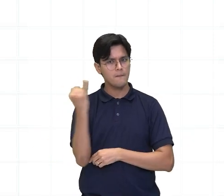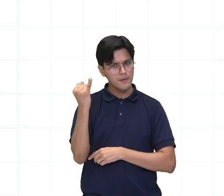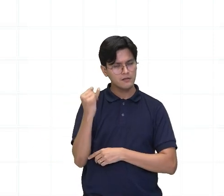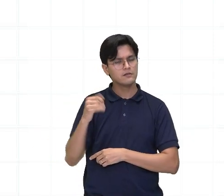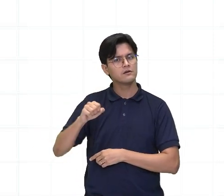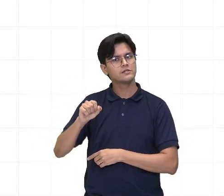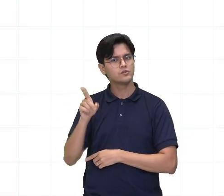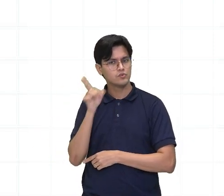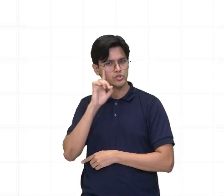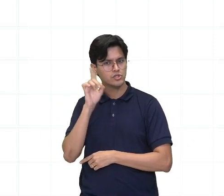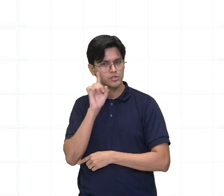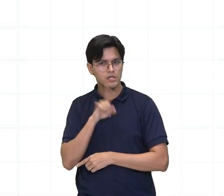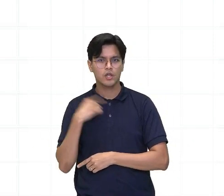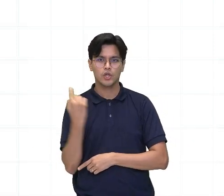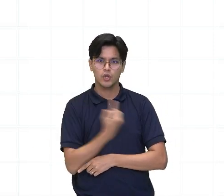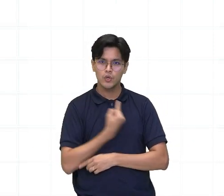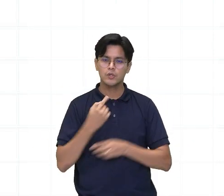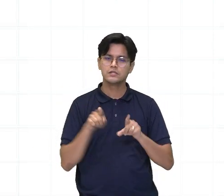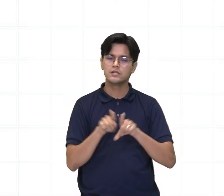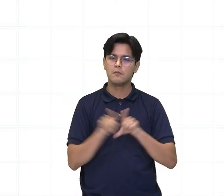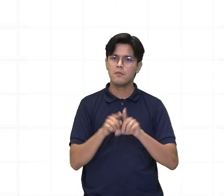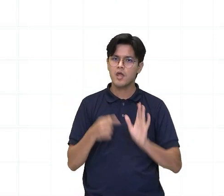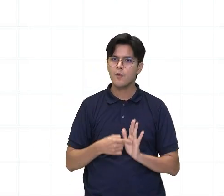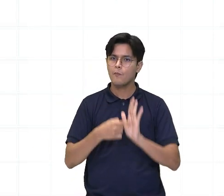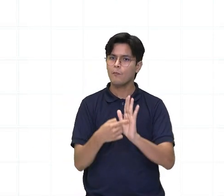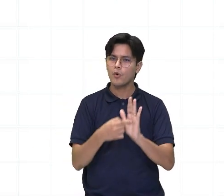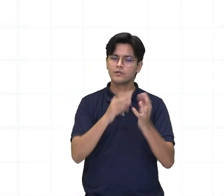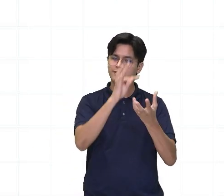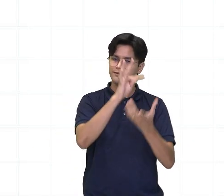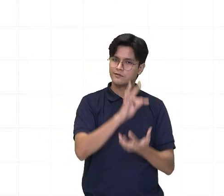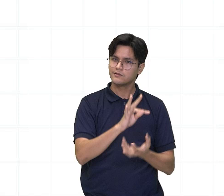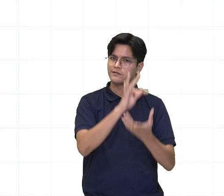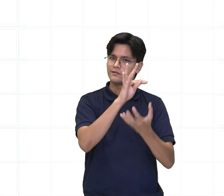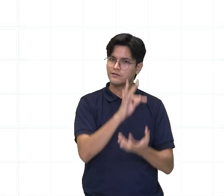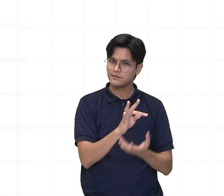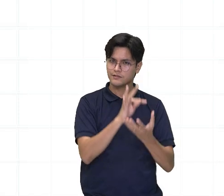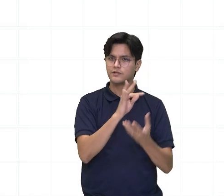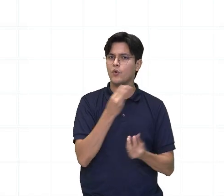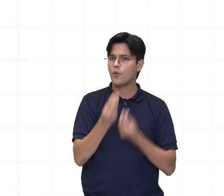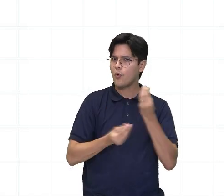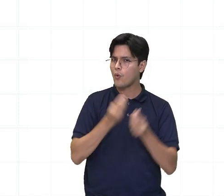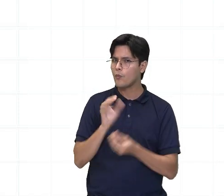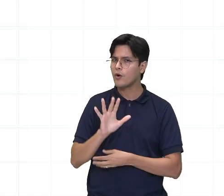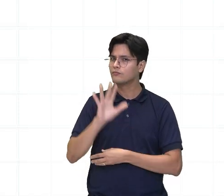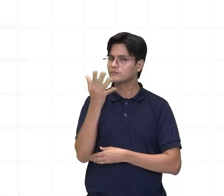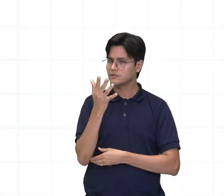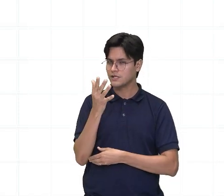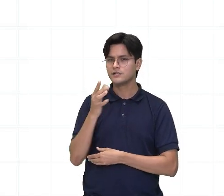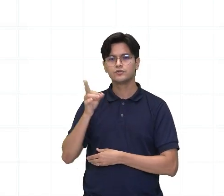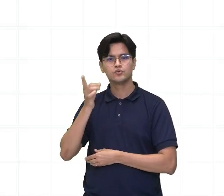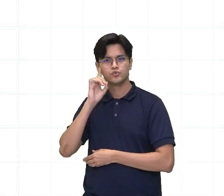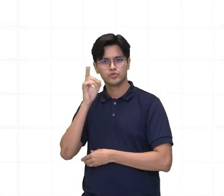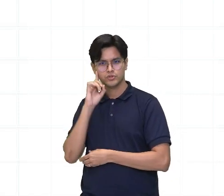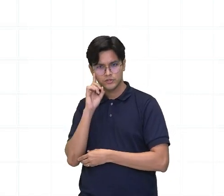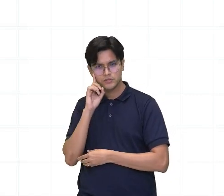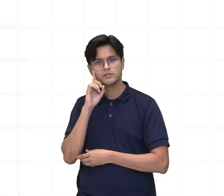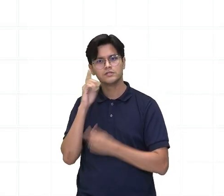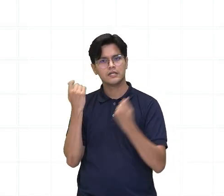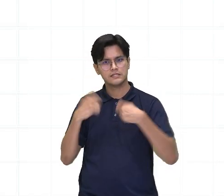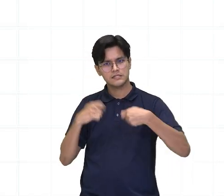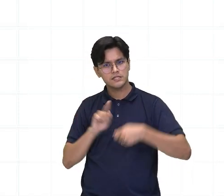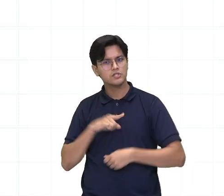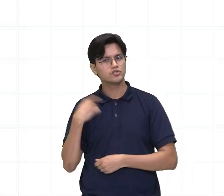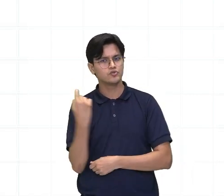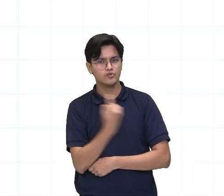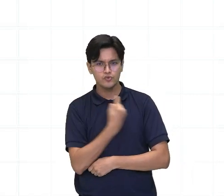dia e refletem como a termodinâmica é aplicada para atender as nossas